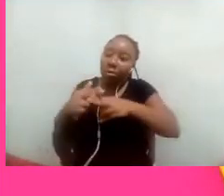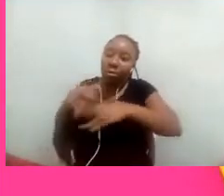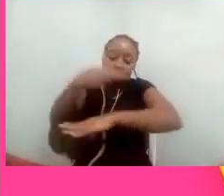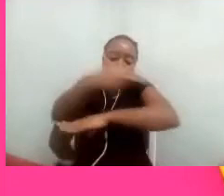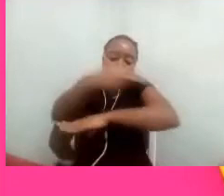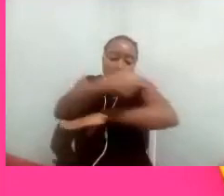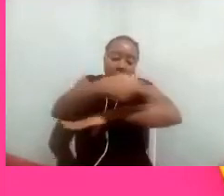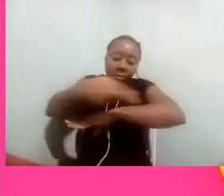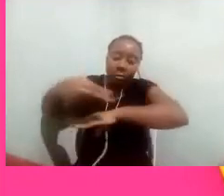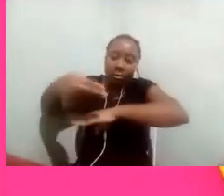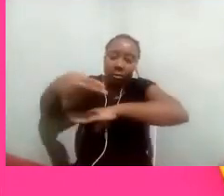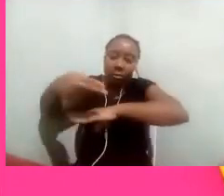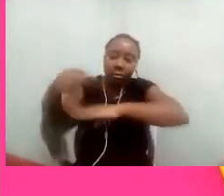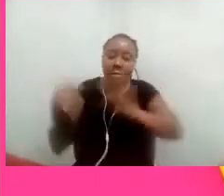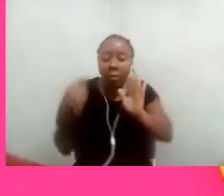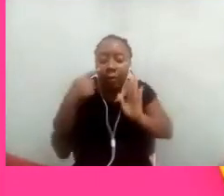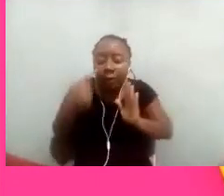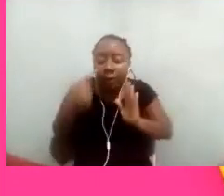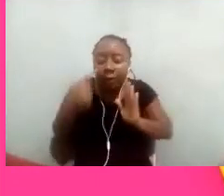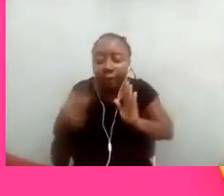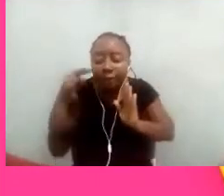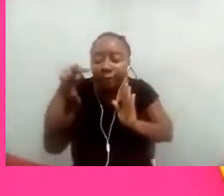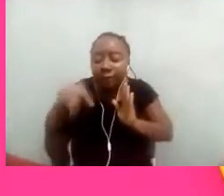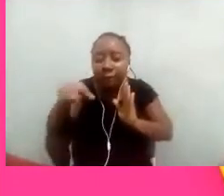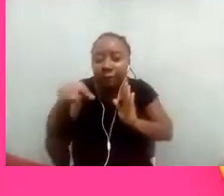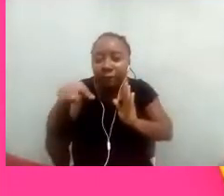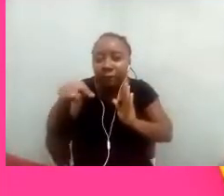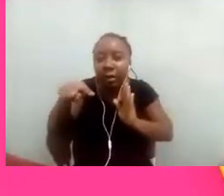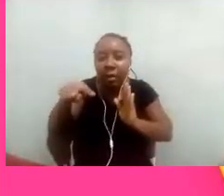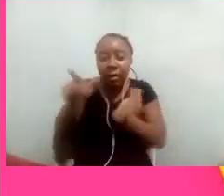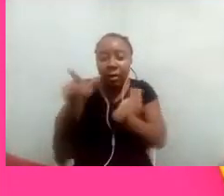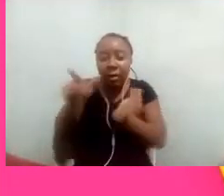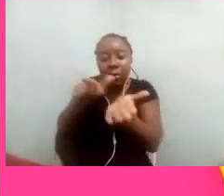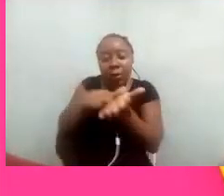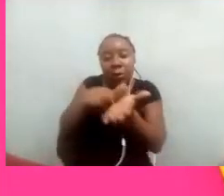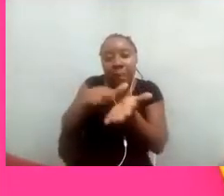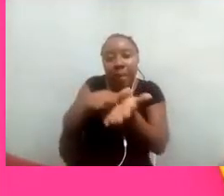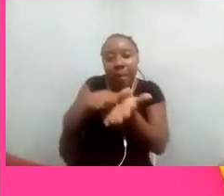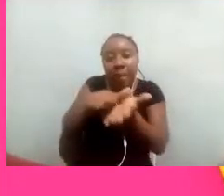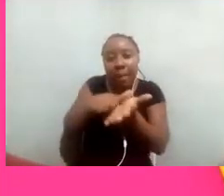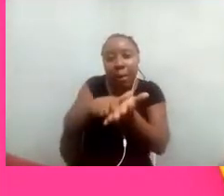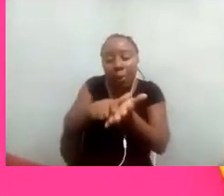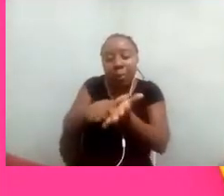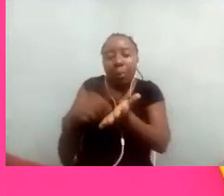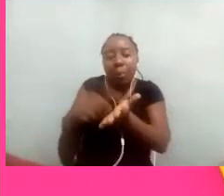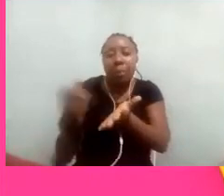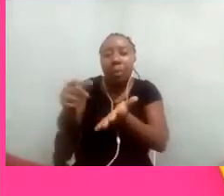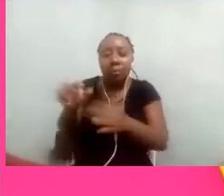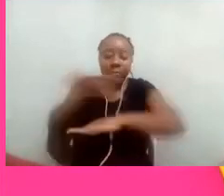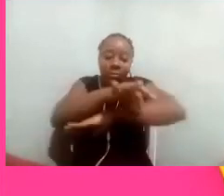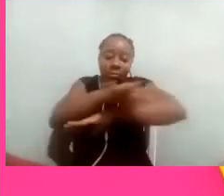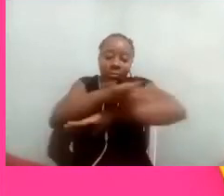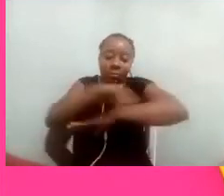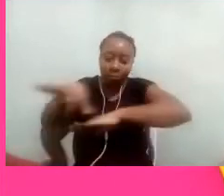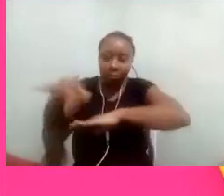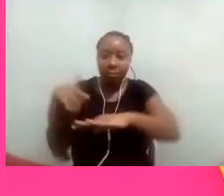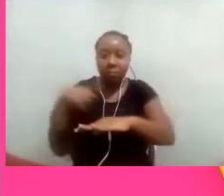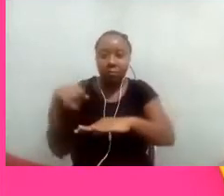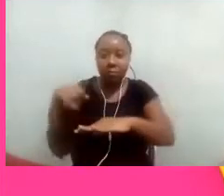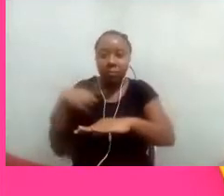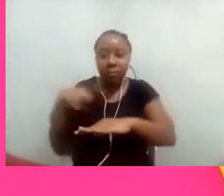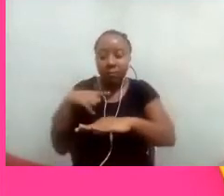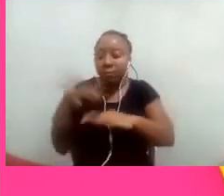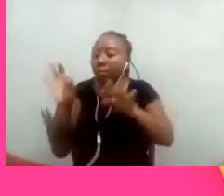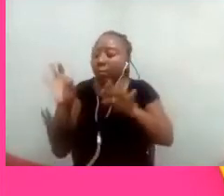que eu uso. Ou é no meio do objeto, ou é no cantinho do objeto. E aí vou fazer os pontos